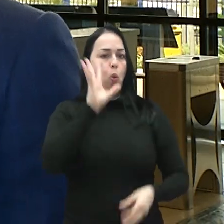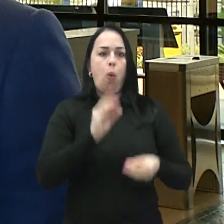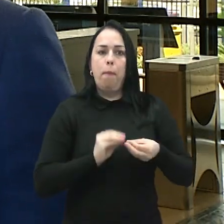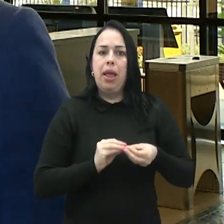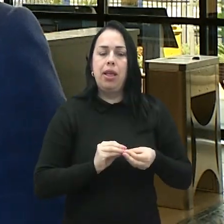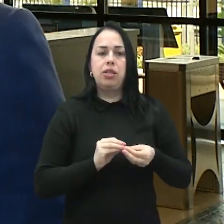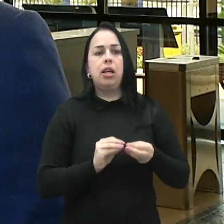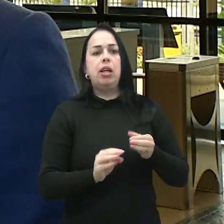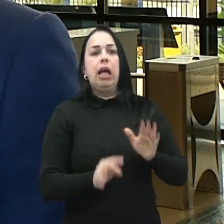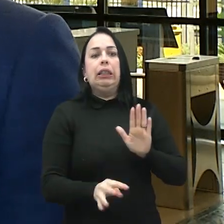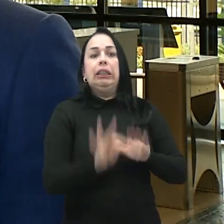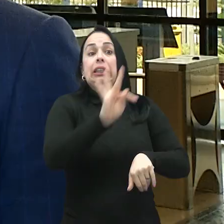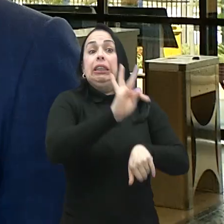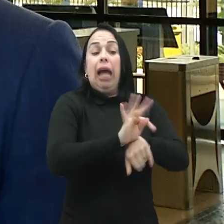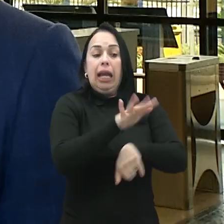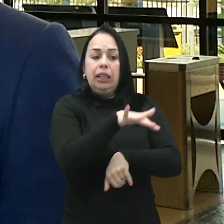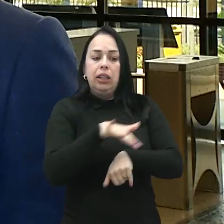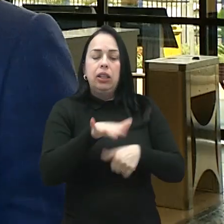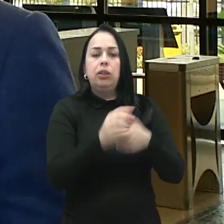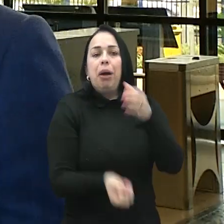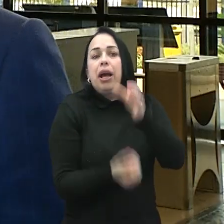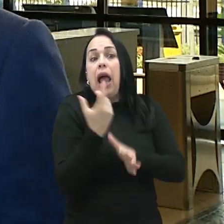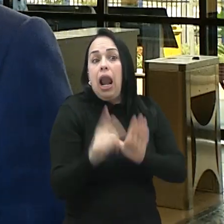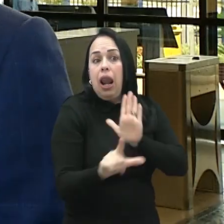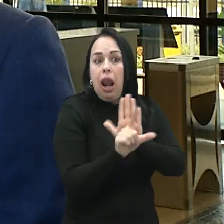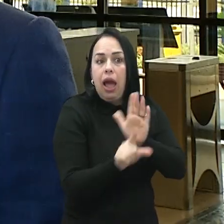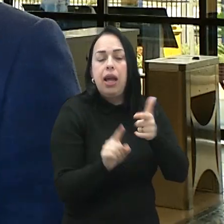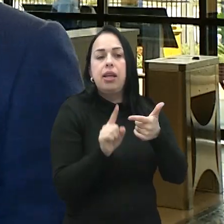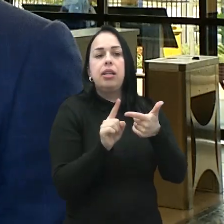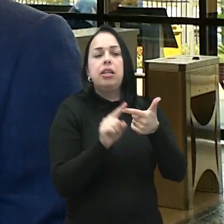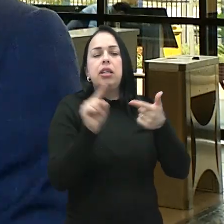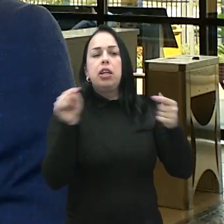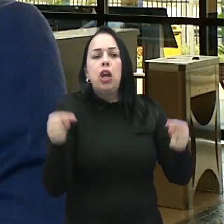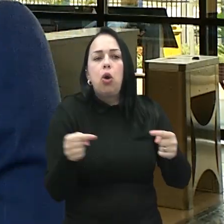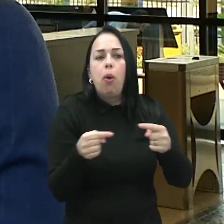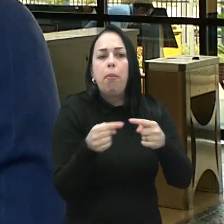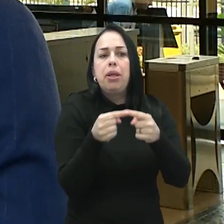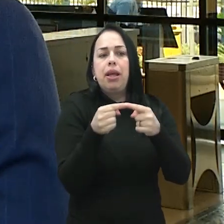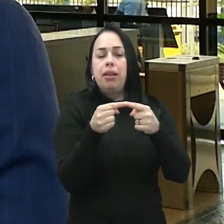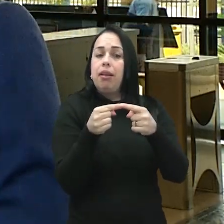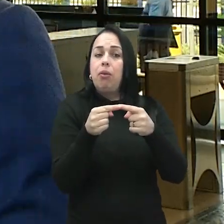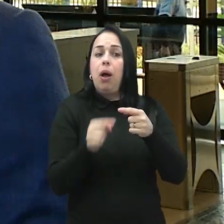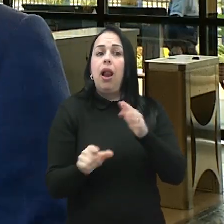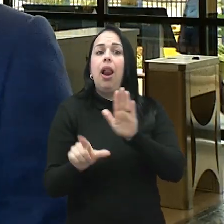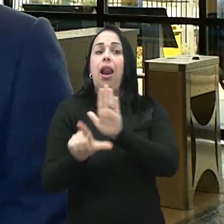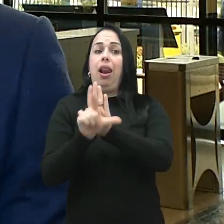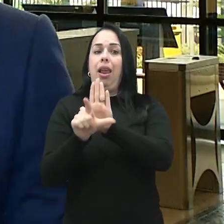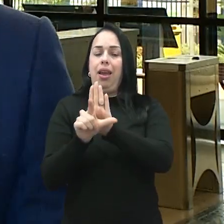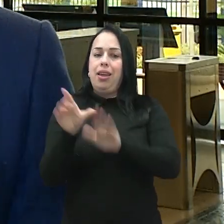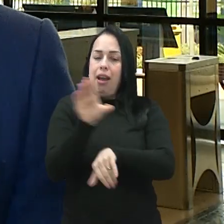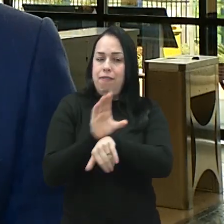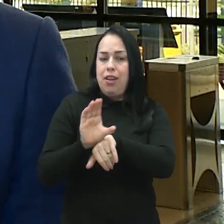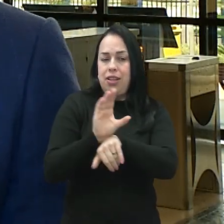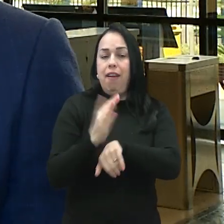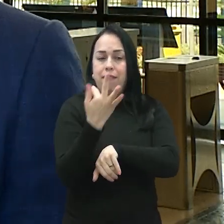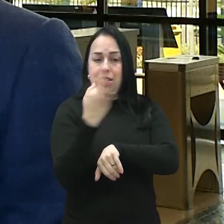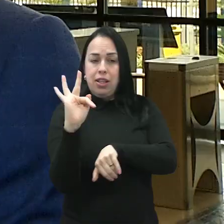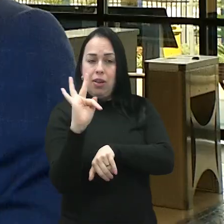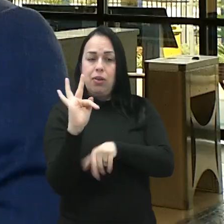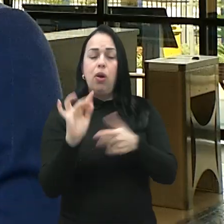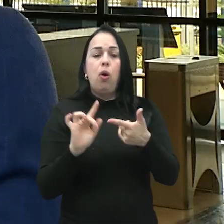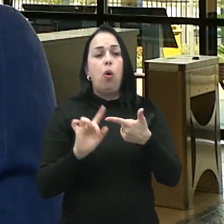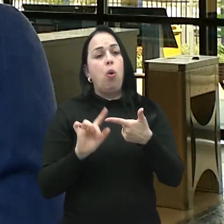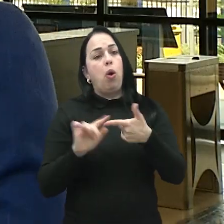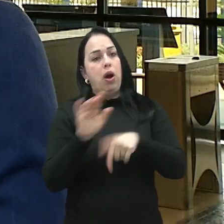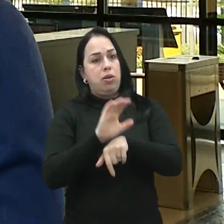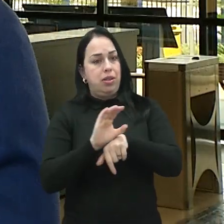para propor uma lei, conhecimento técnico sobre processo legislativo, sobre compatibilidade de determinada lei municipal com a Constituição Federal ou